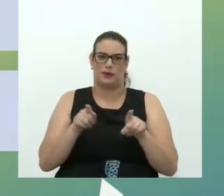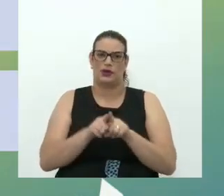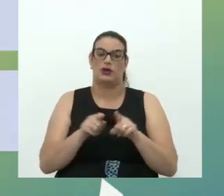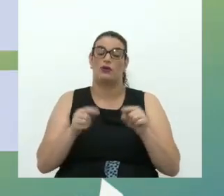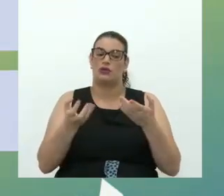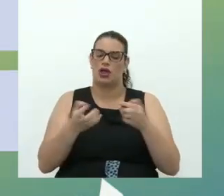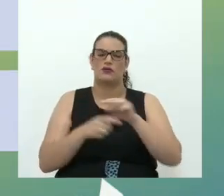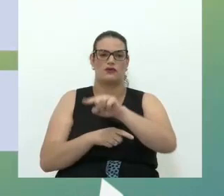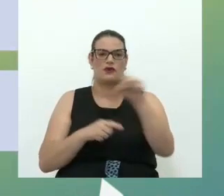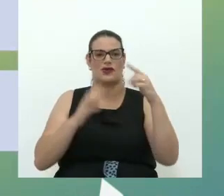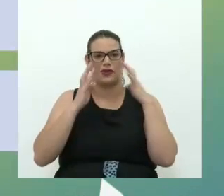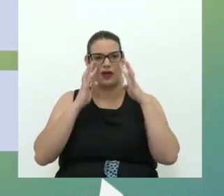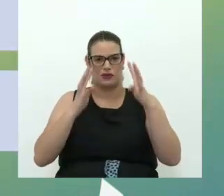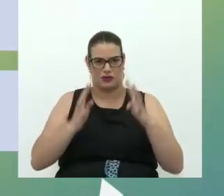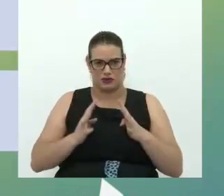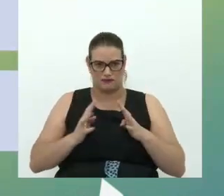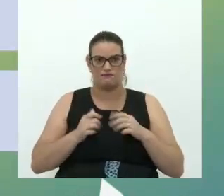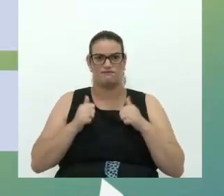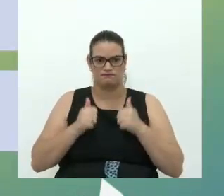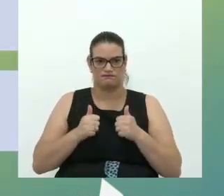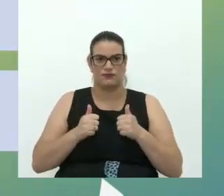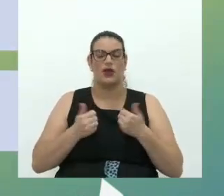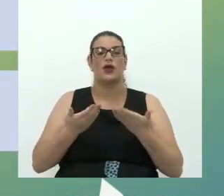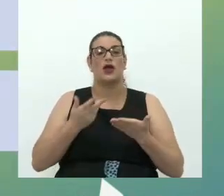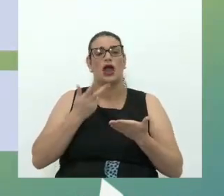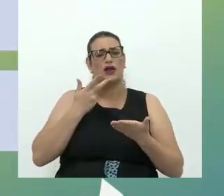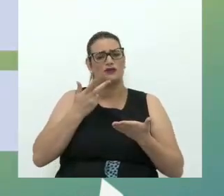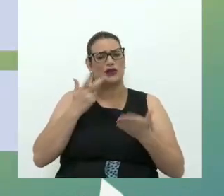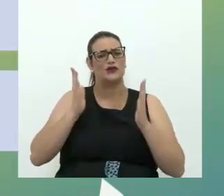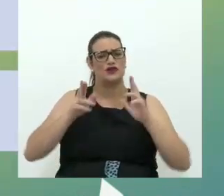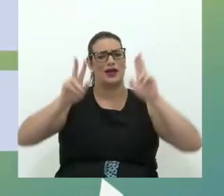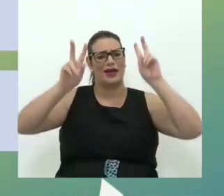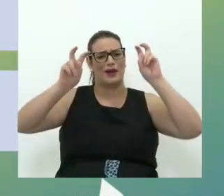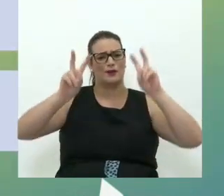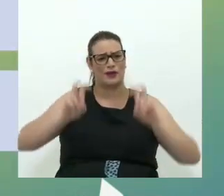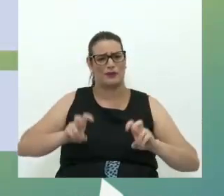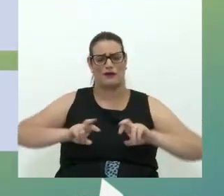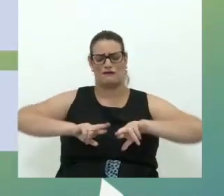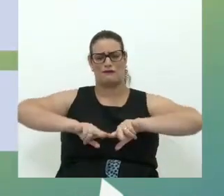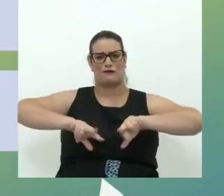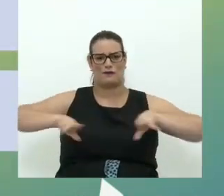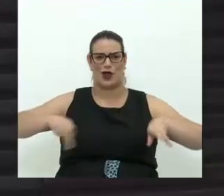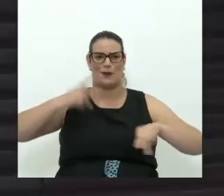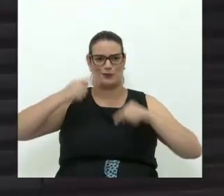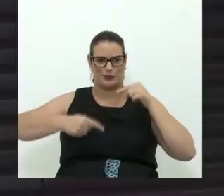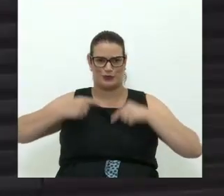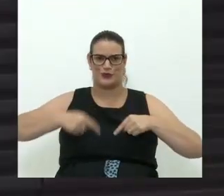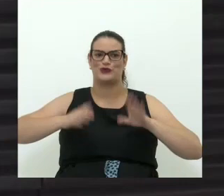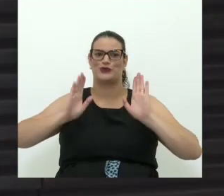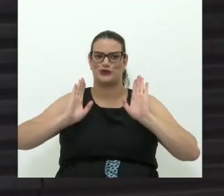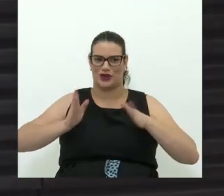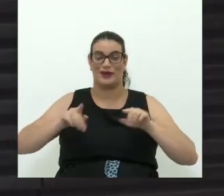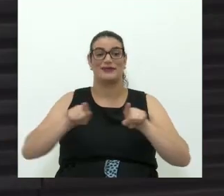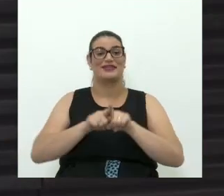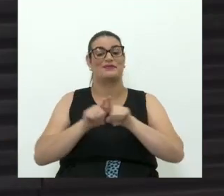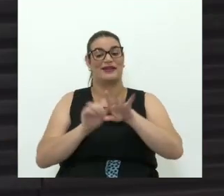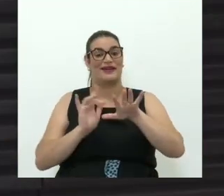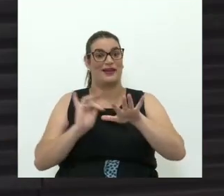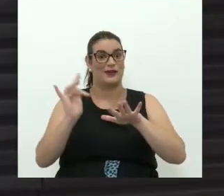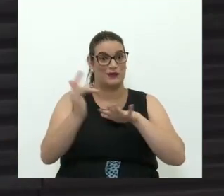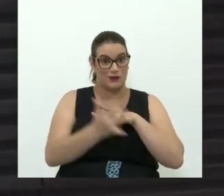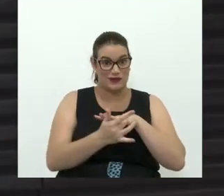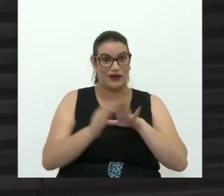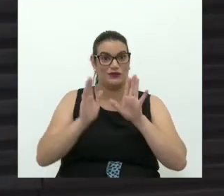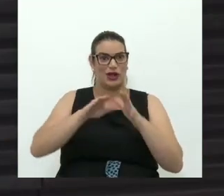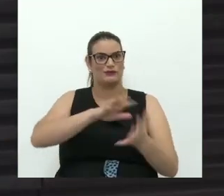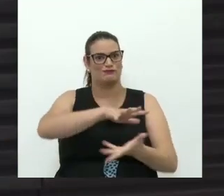atenção eu já pincelei bastante sobre a participação nos assuntos públicos e também já falei das redes sociais e mobilização